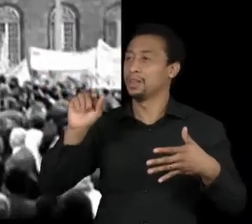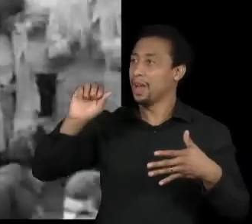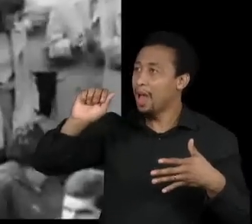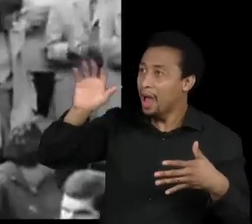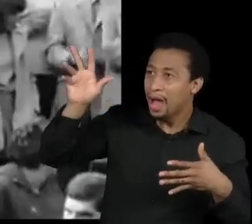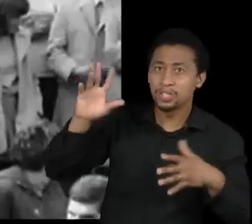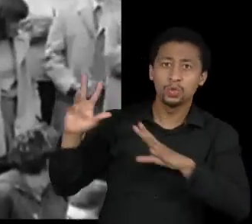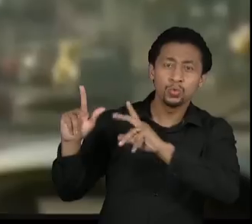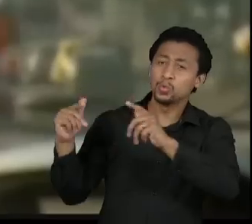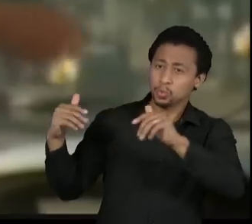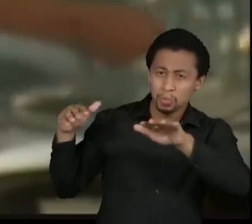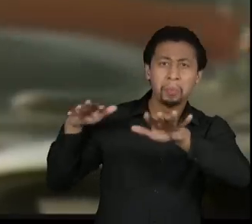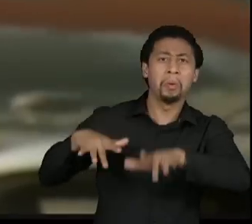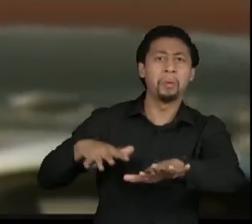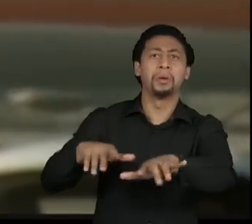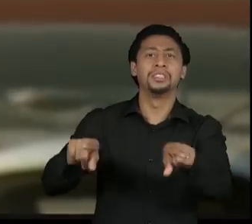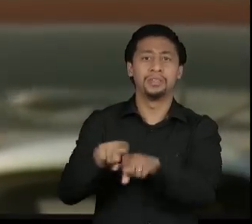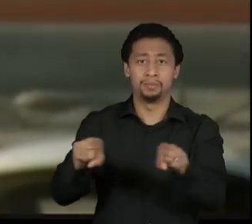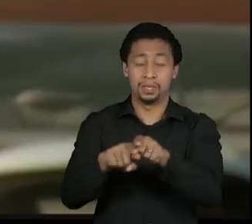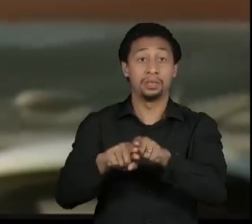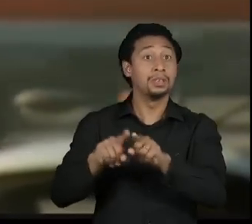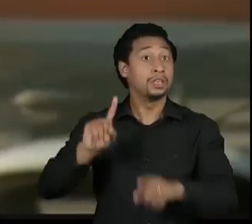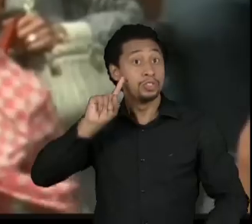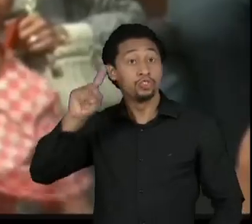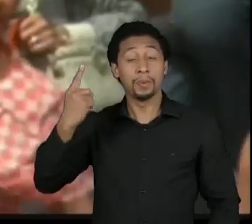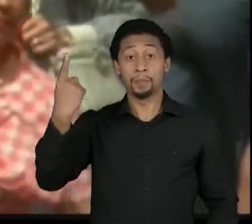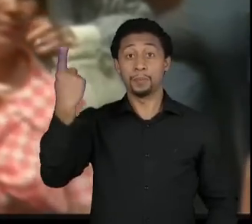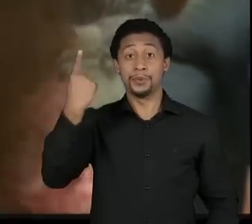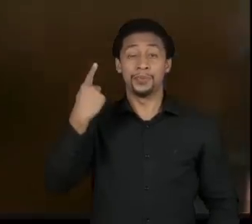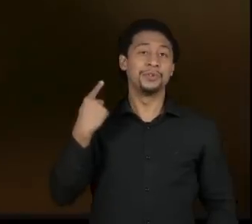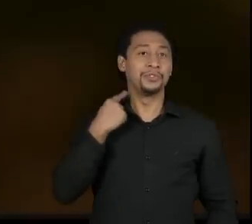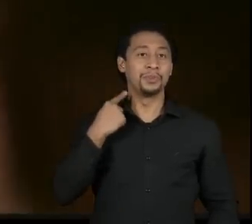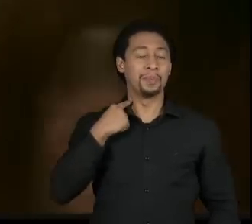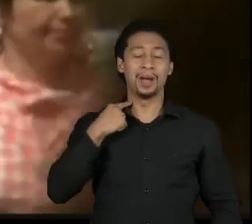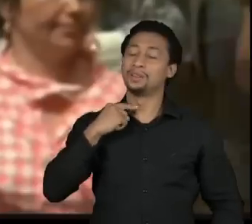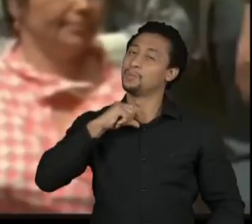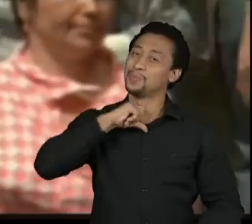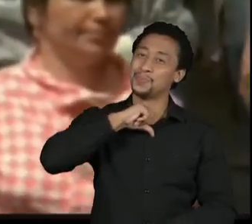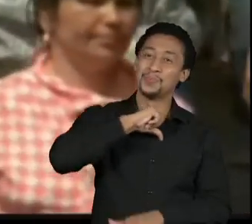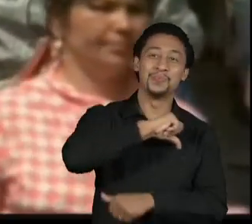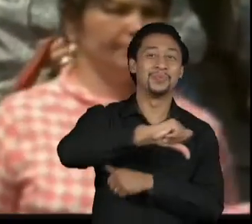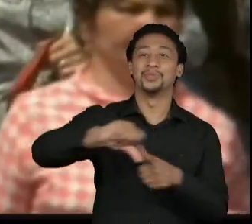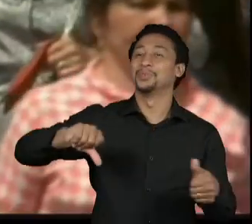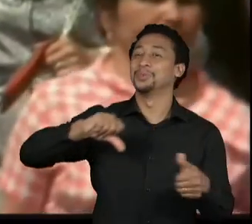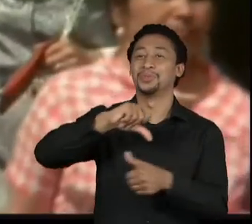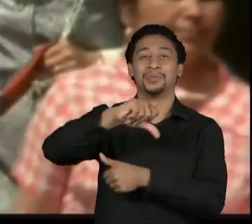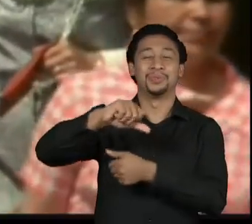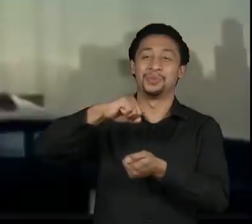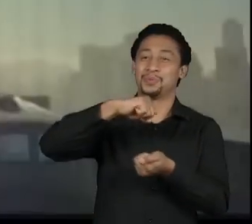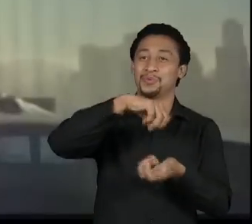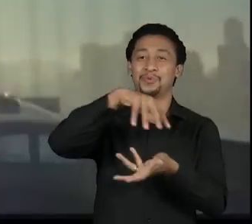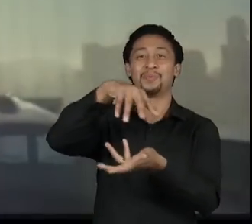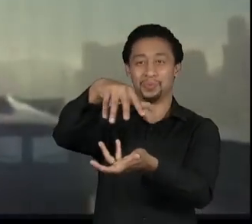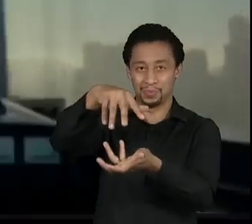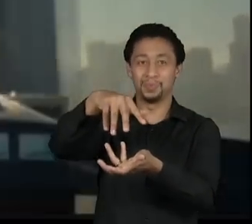Depois daquele mês de maio, nada mais seria como antes na nossa sempre mutante aldeia global.